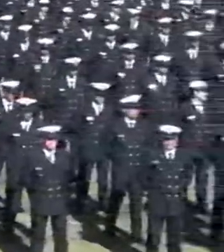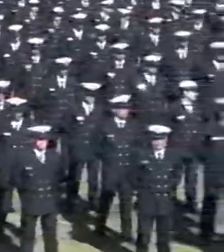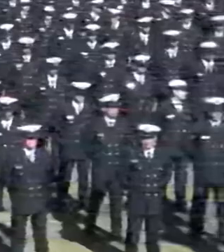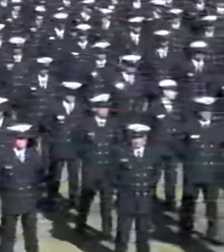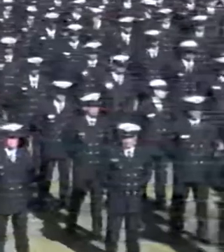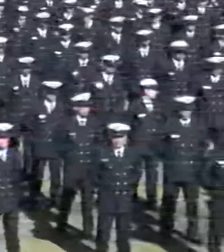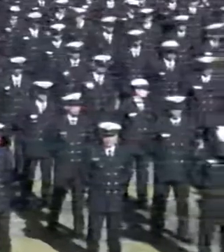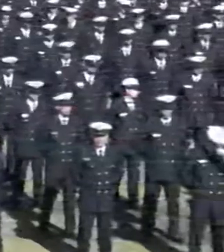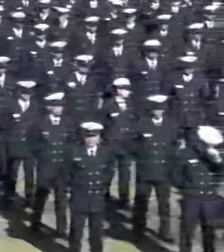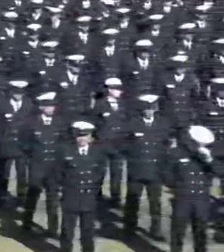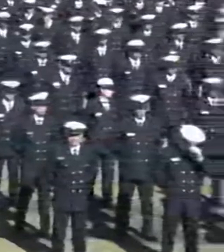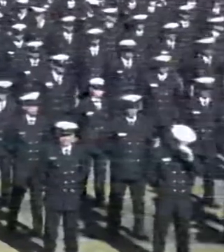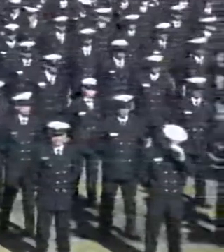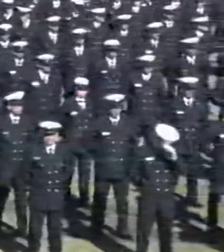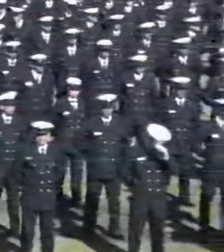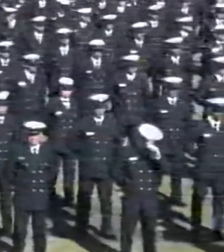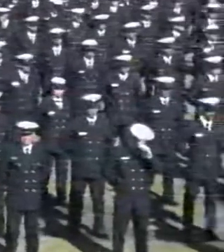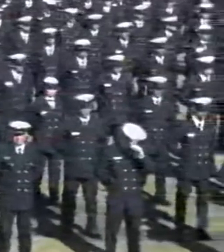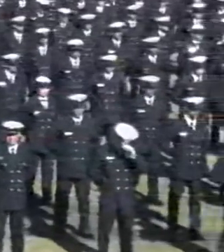Transcrição e